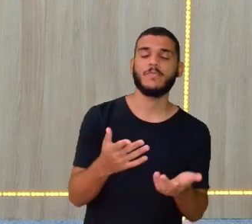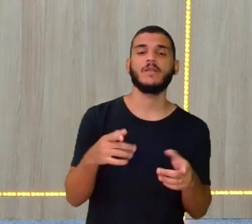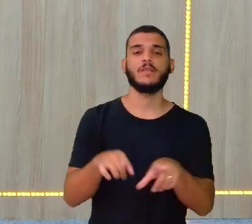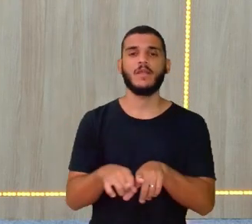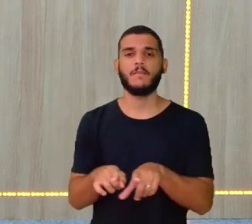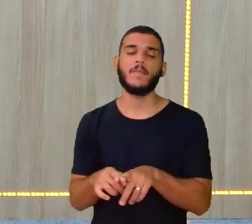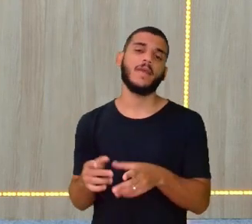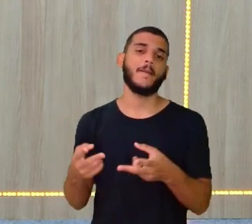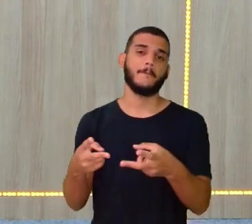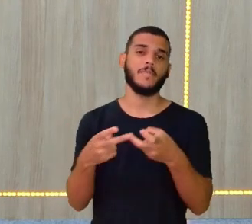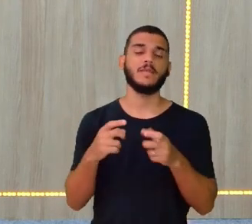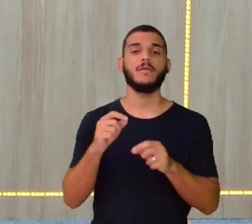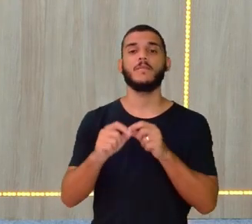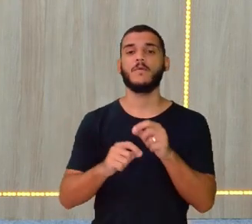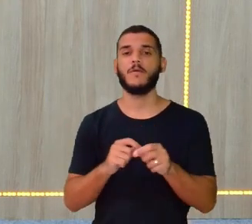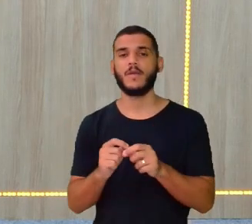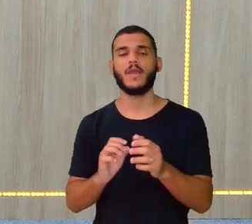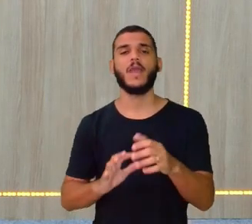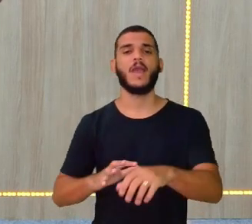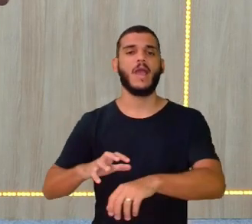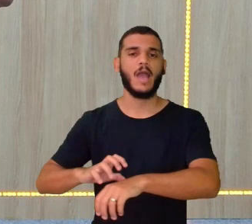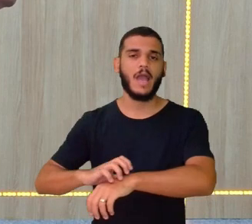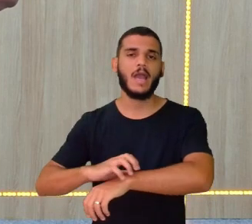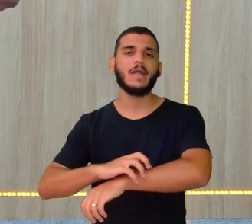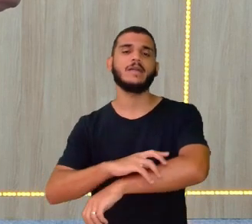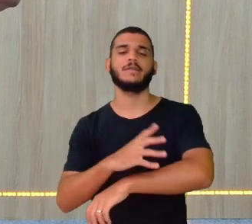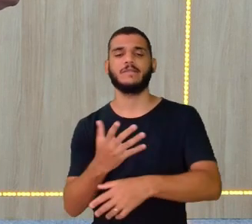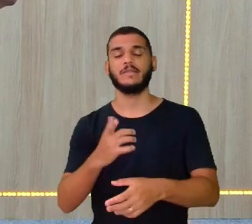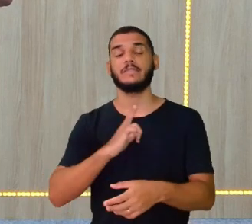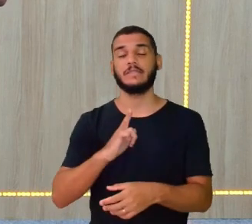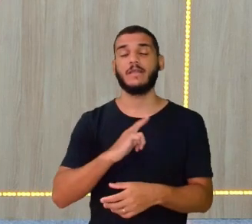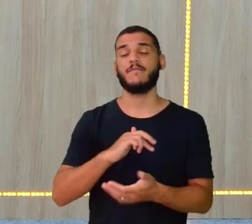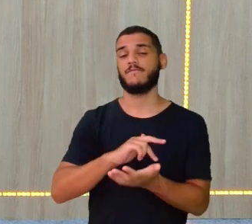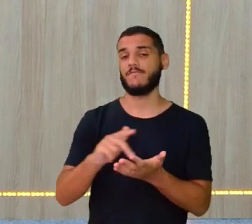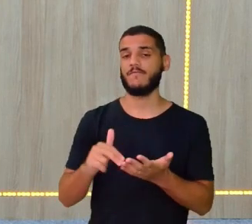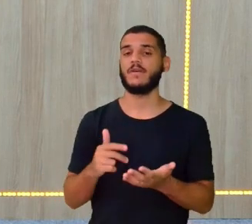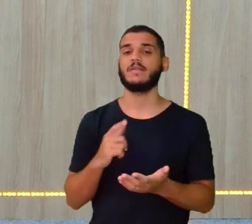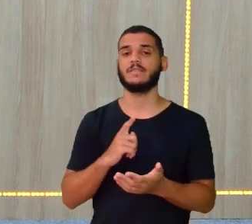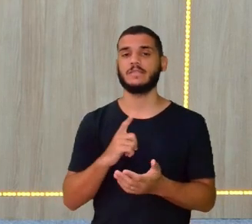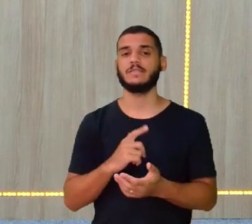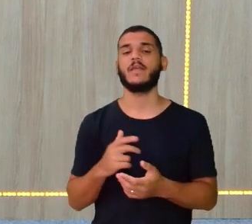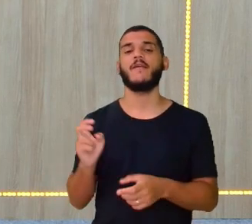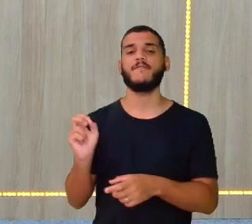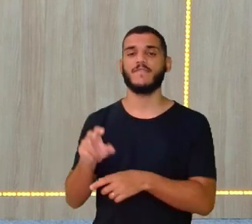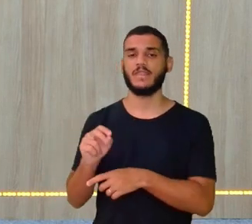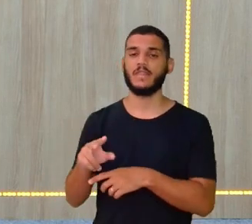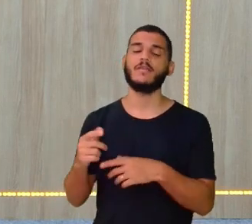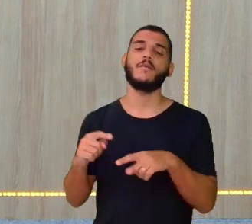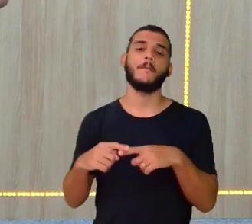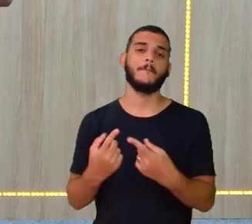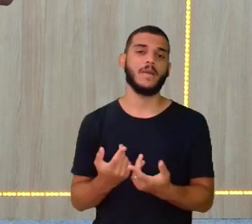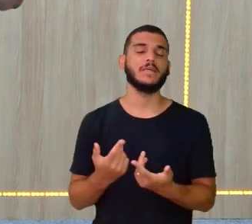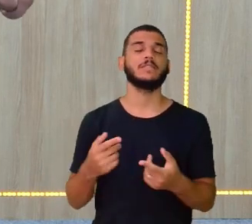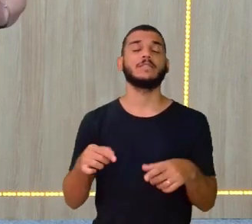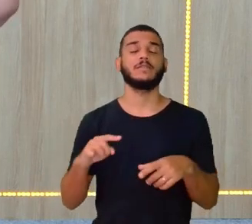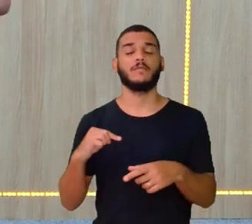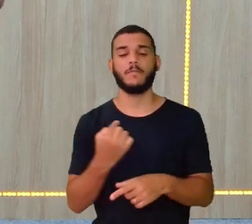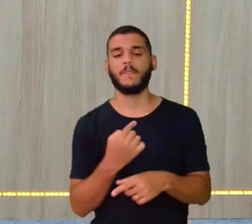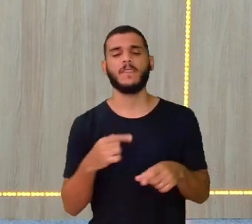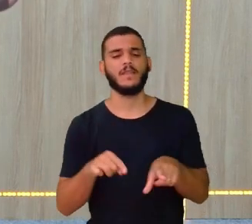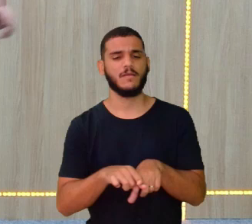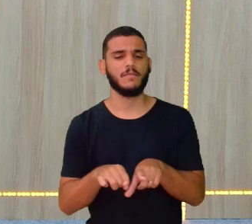uma aranha que aparece aí, tem umas que são venenosas, outras não, e aí a gente de imediato, vamos lá,